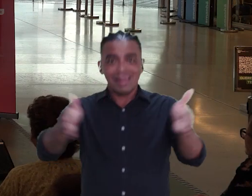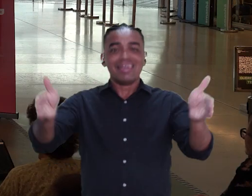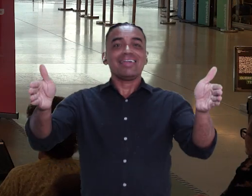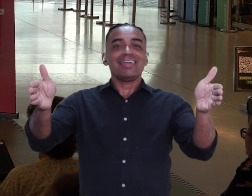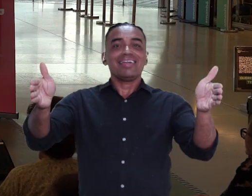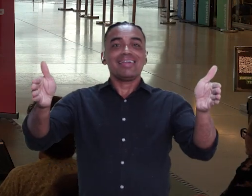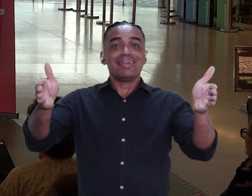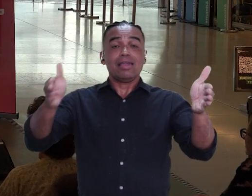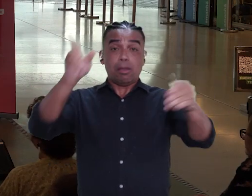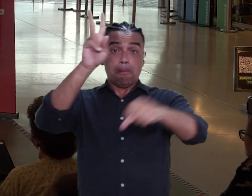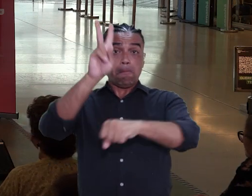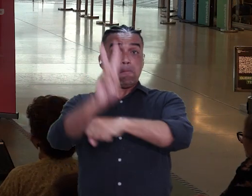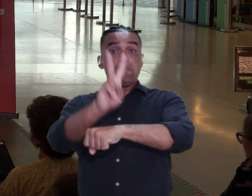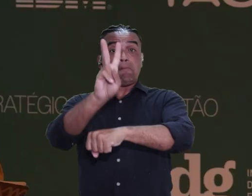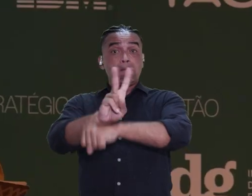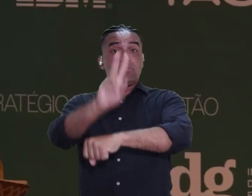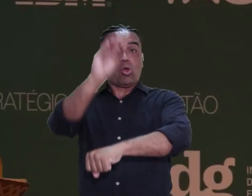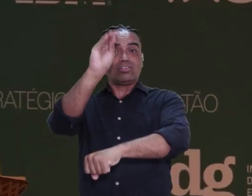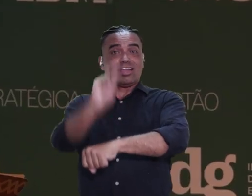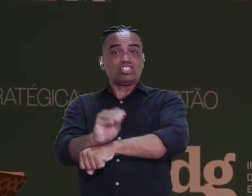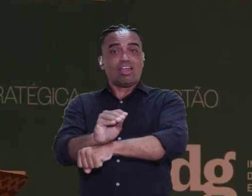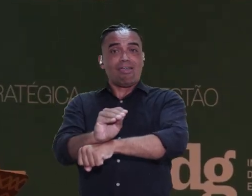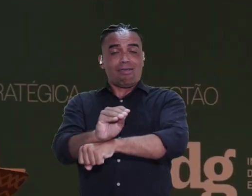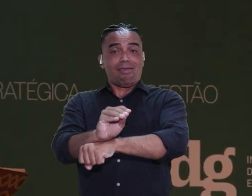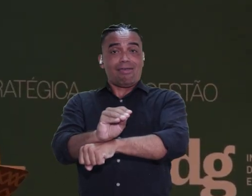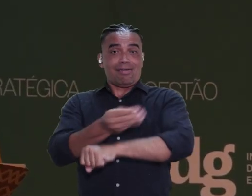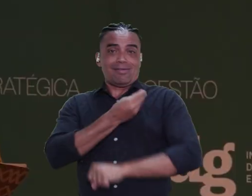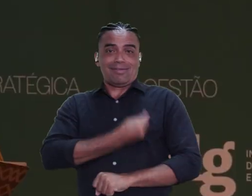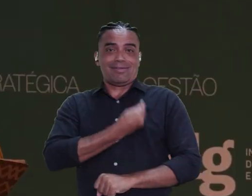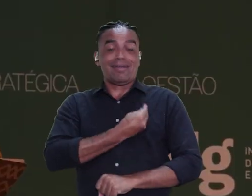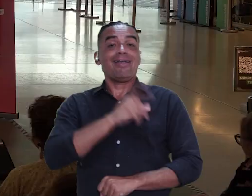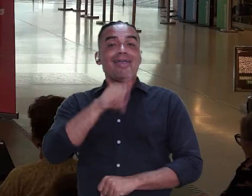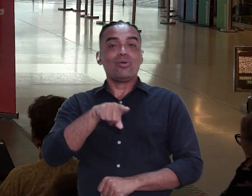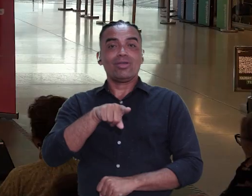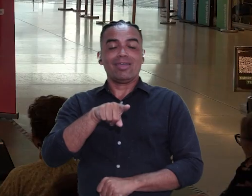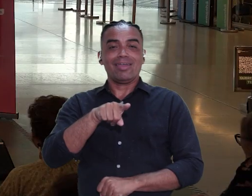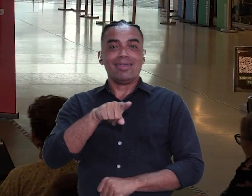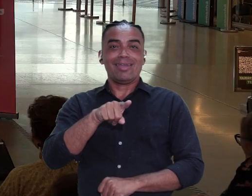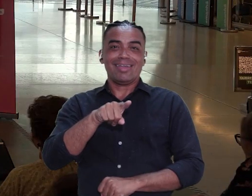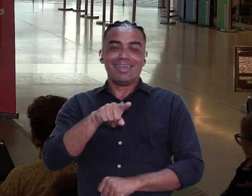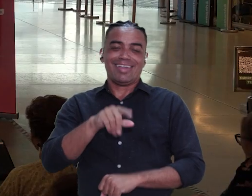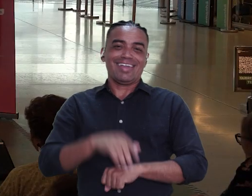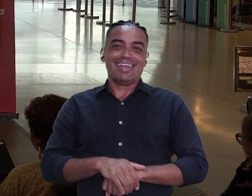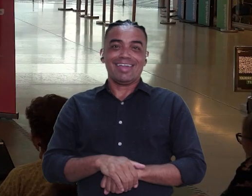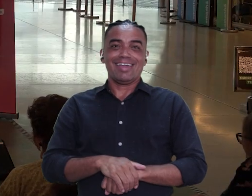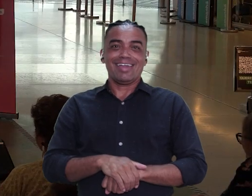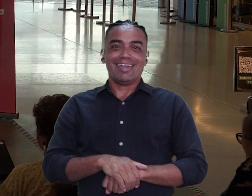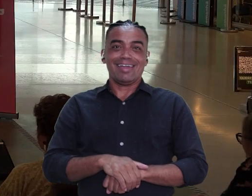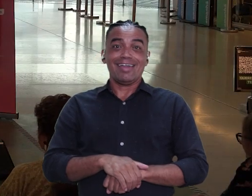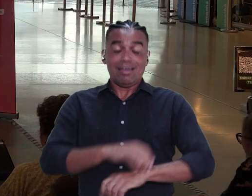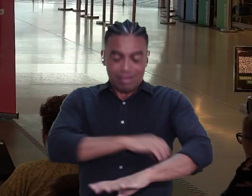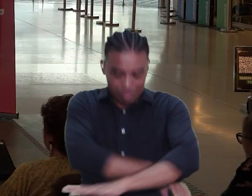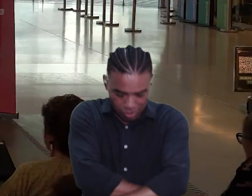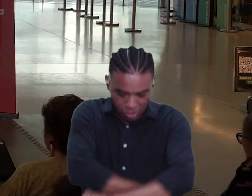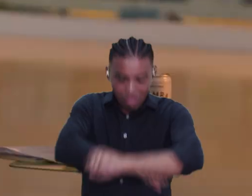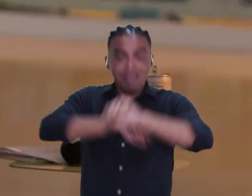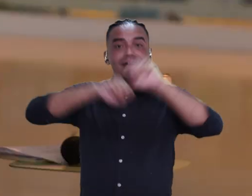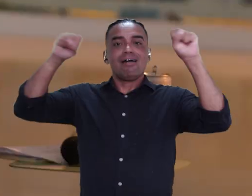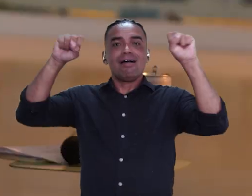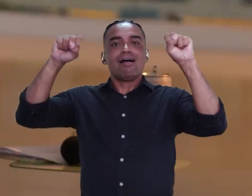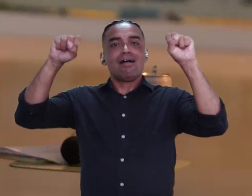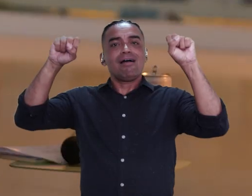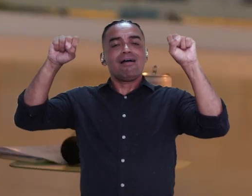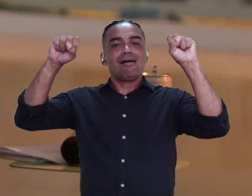passagem, proteger a trajetória, é Ogum, que também rege o ferro,